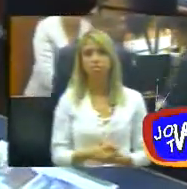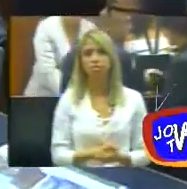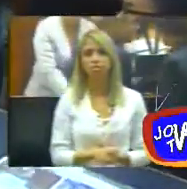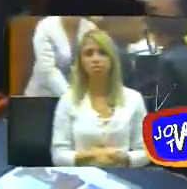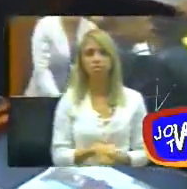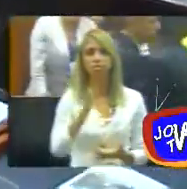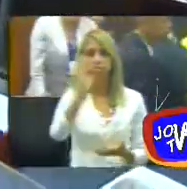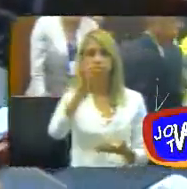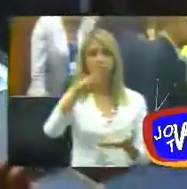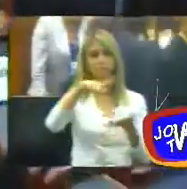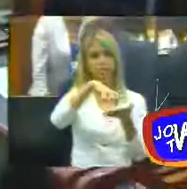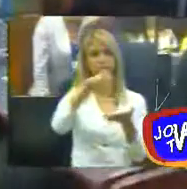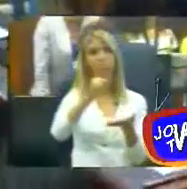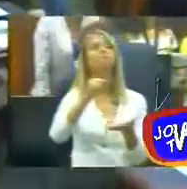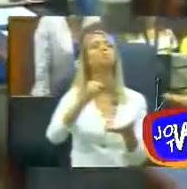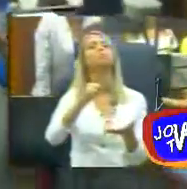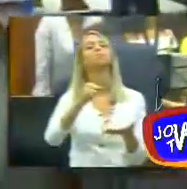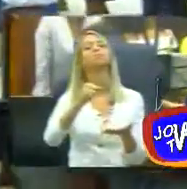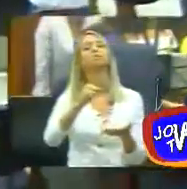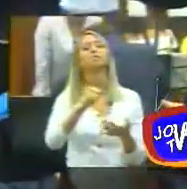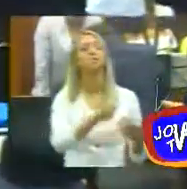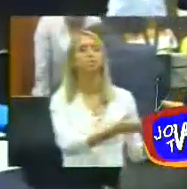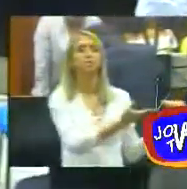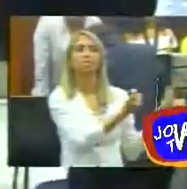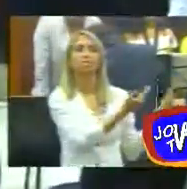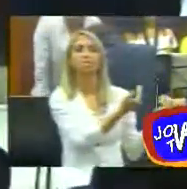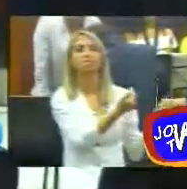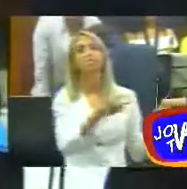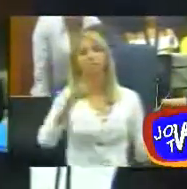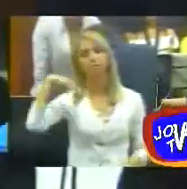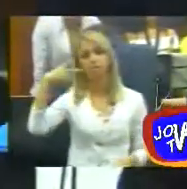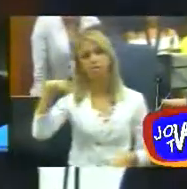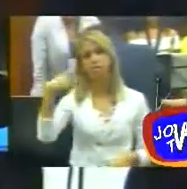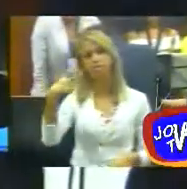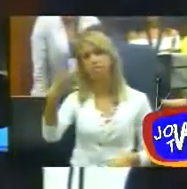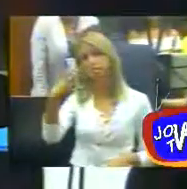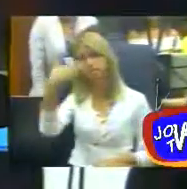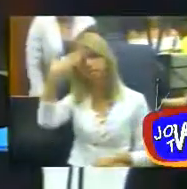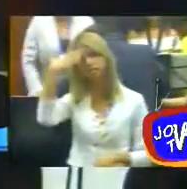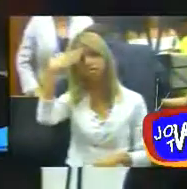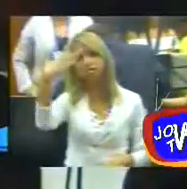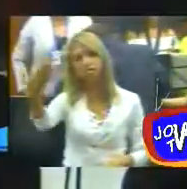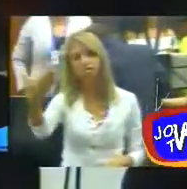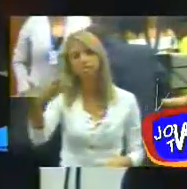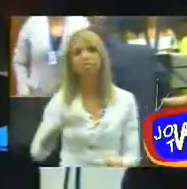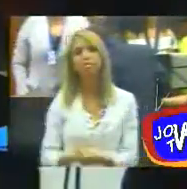Feita a chamada aqui dos nossos parlamentares, eu queria agradecer